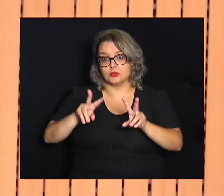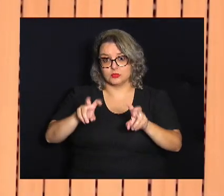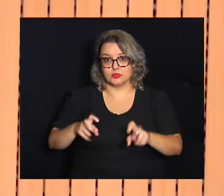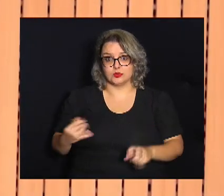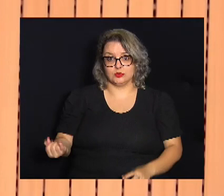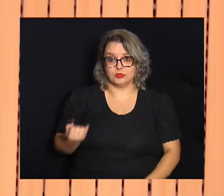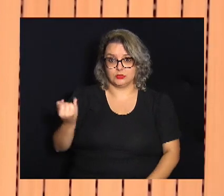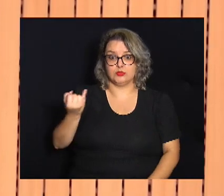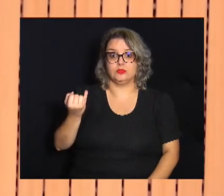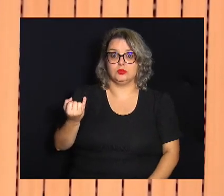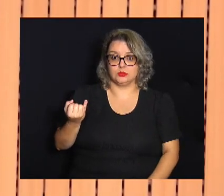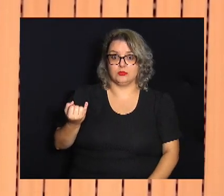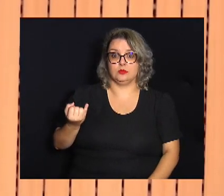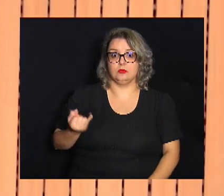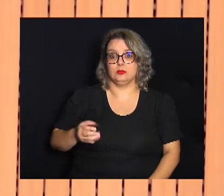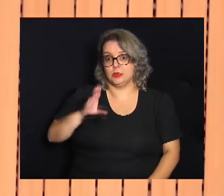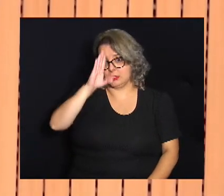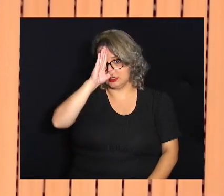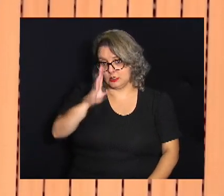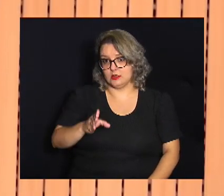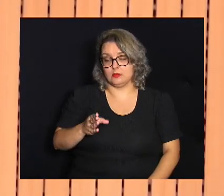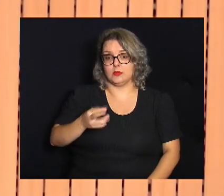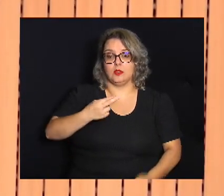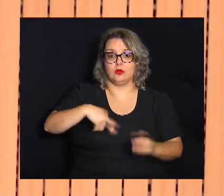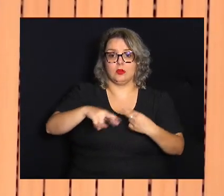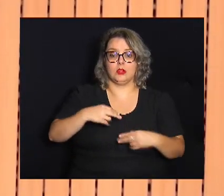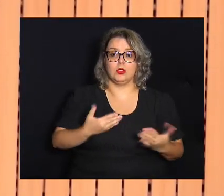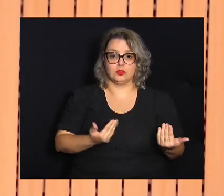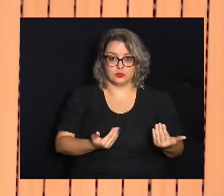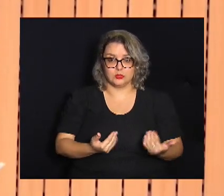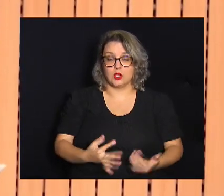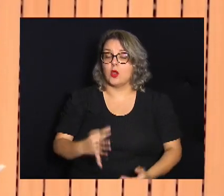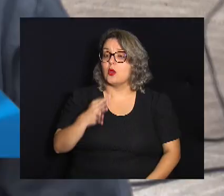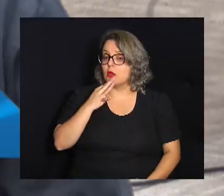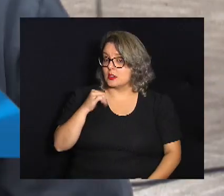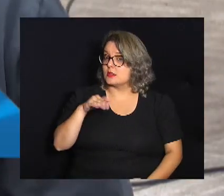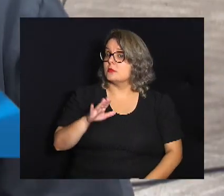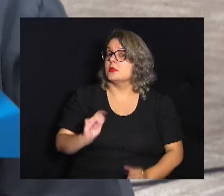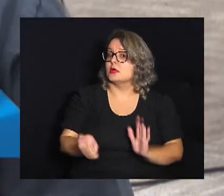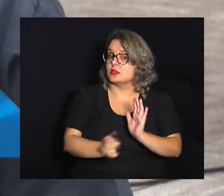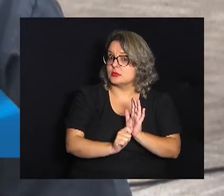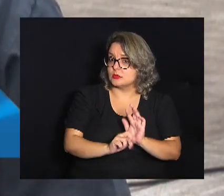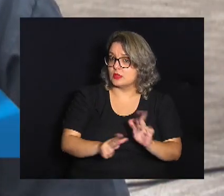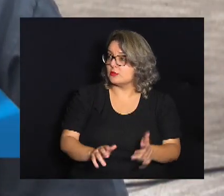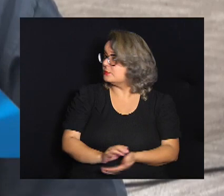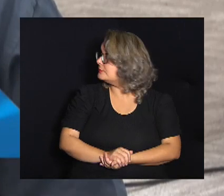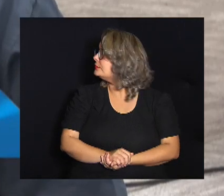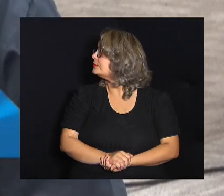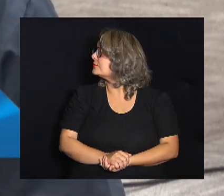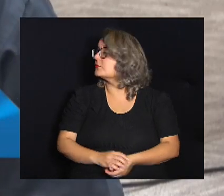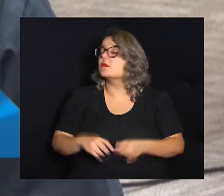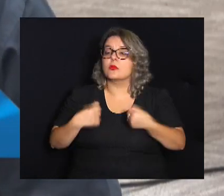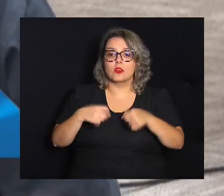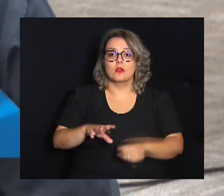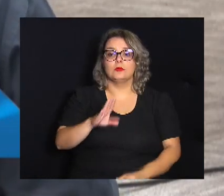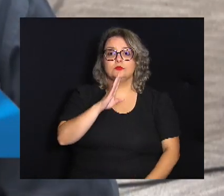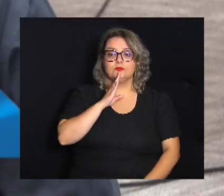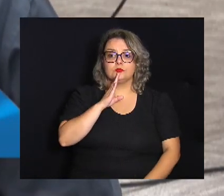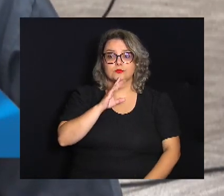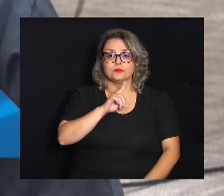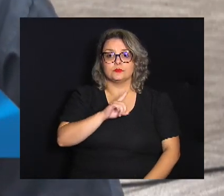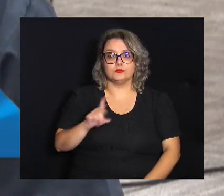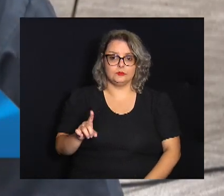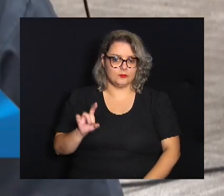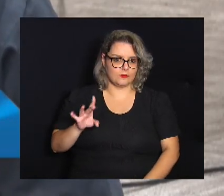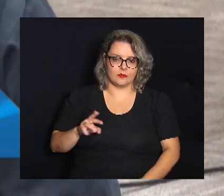extrema relevância, principalmente em relação aos jovens conhecerem mais sobre as drogas. Eles precisam conhecer, não através de